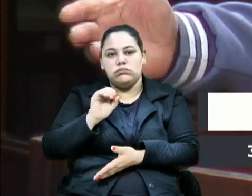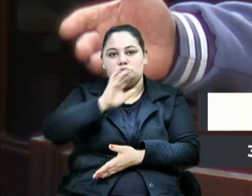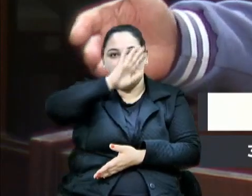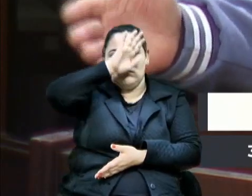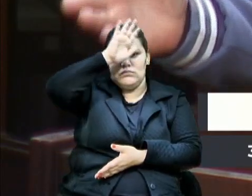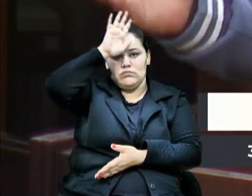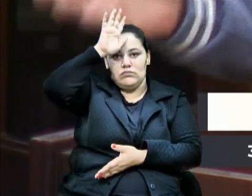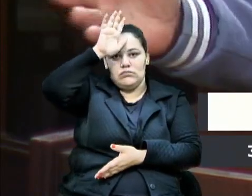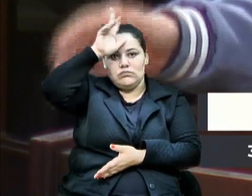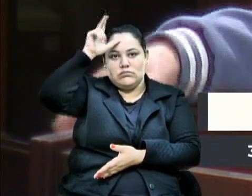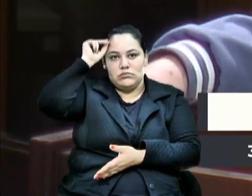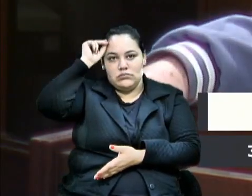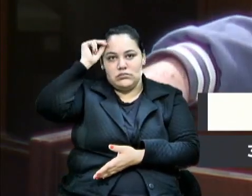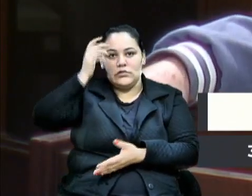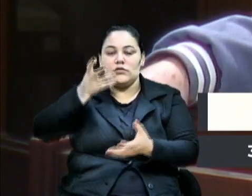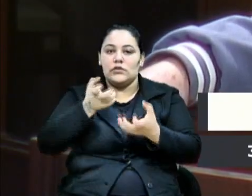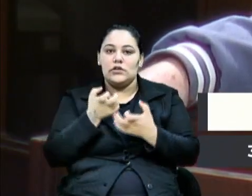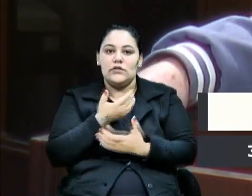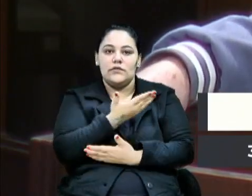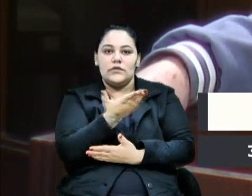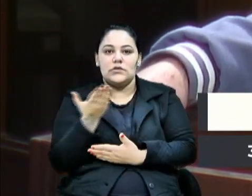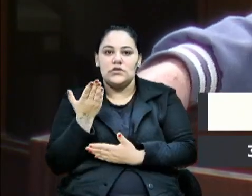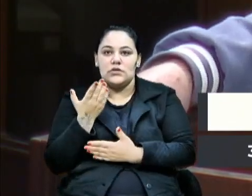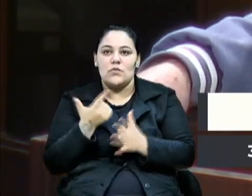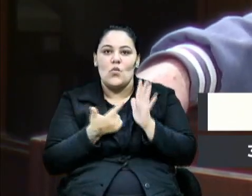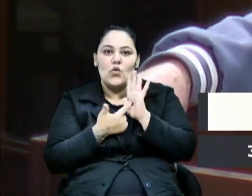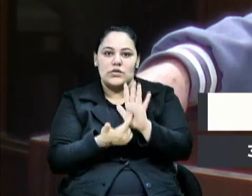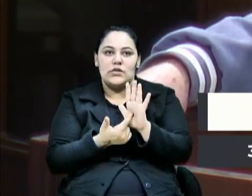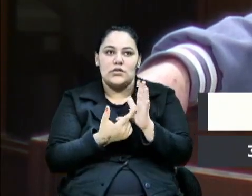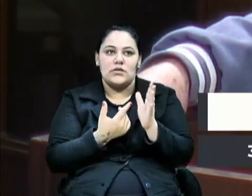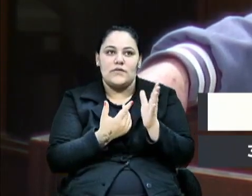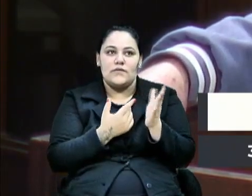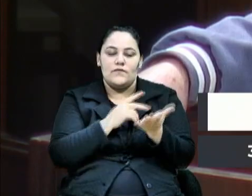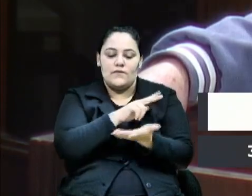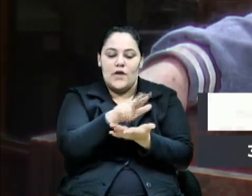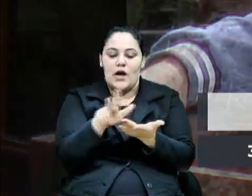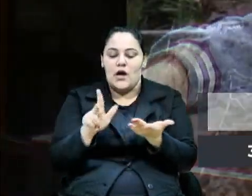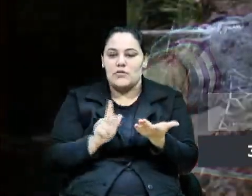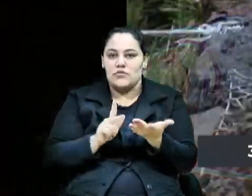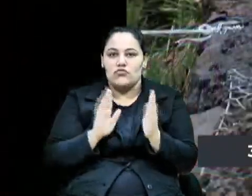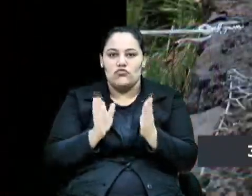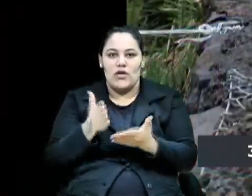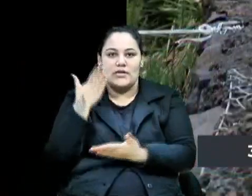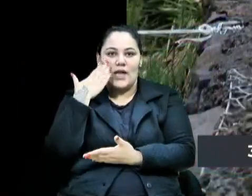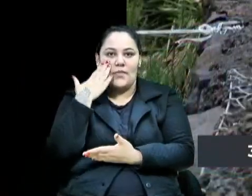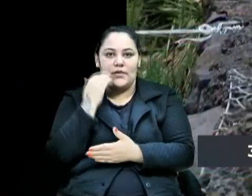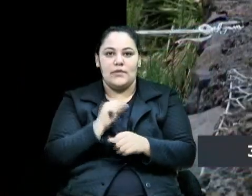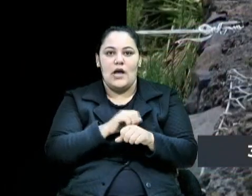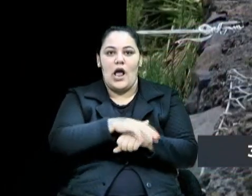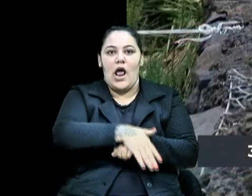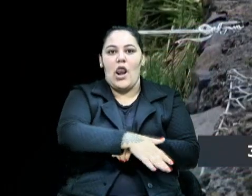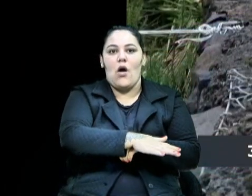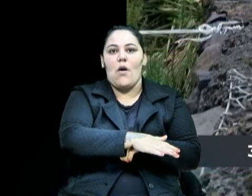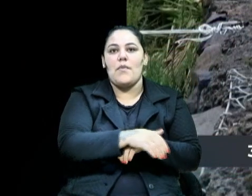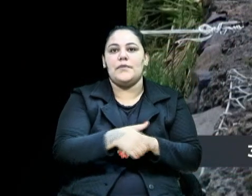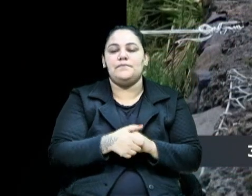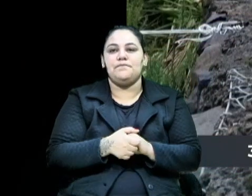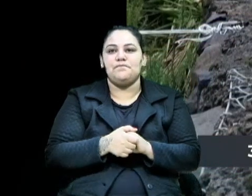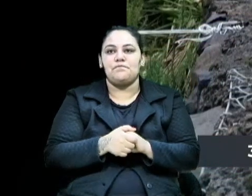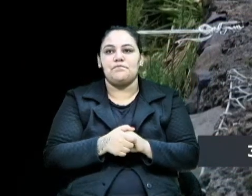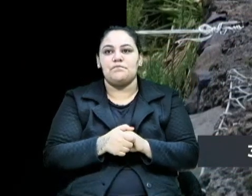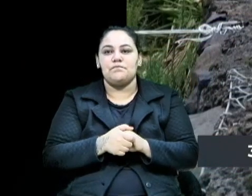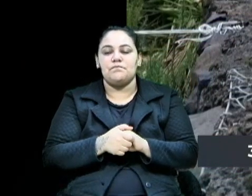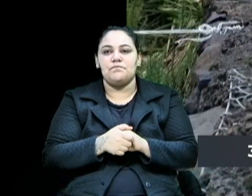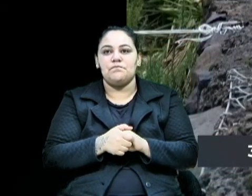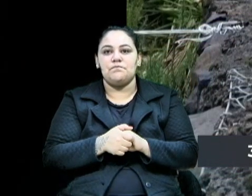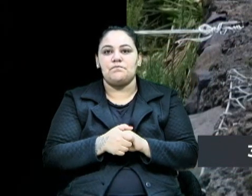vocês mostrasse agora aqui. Muitos já sabem, Galópolis muitos já sabem, mas